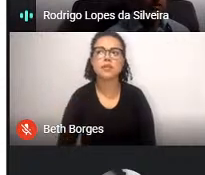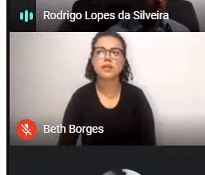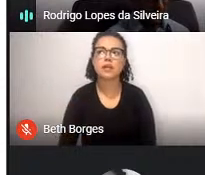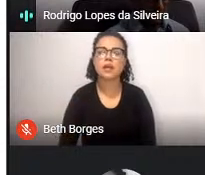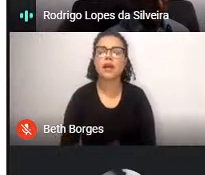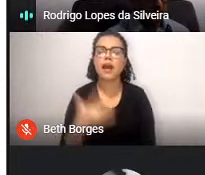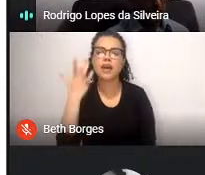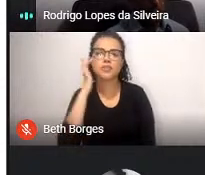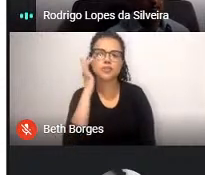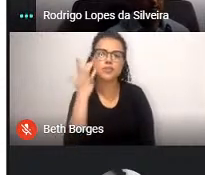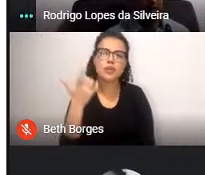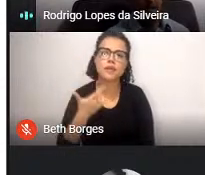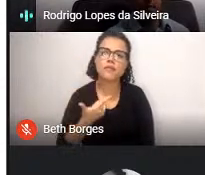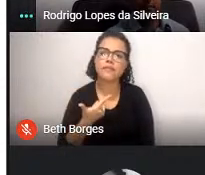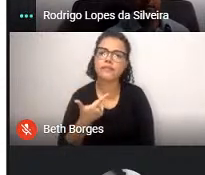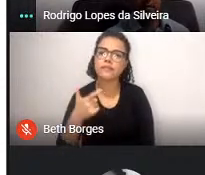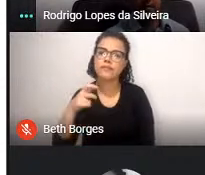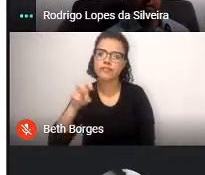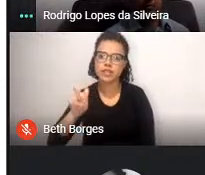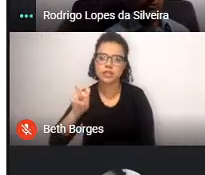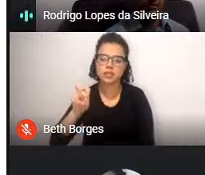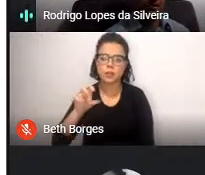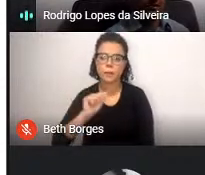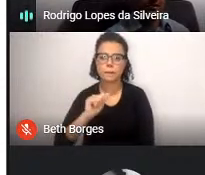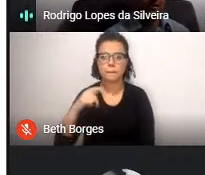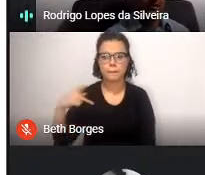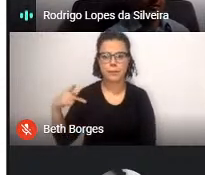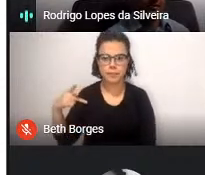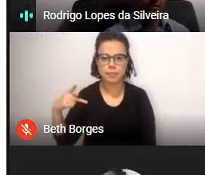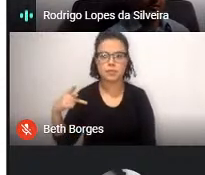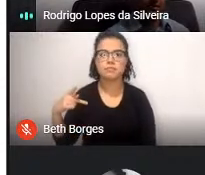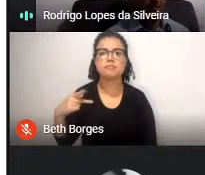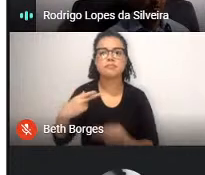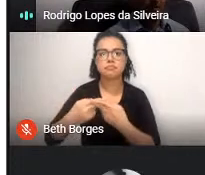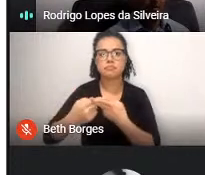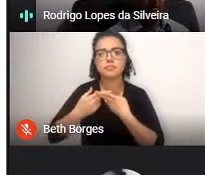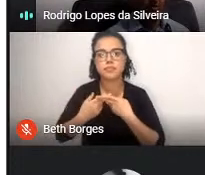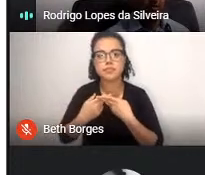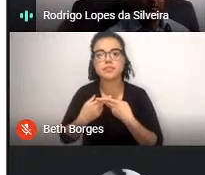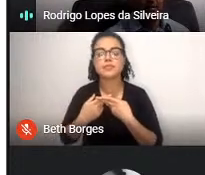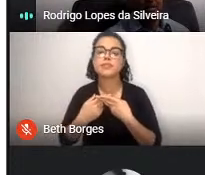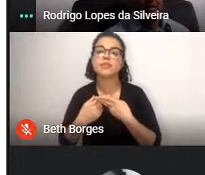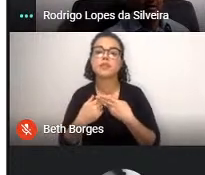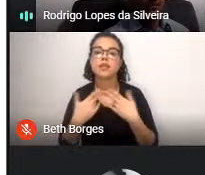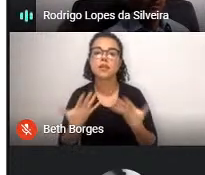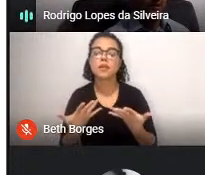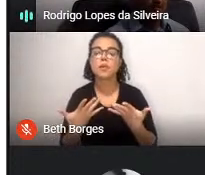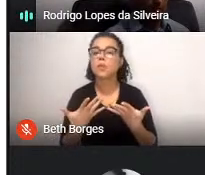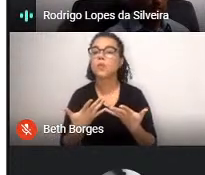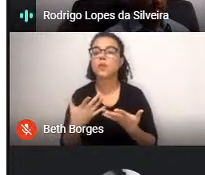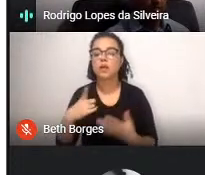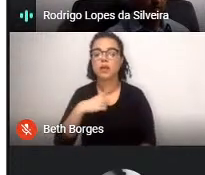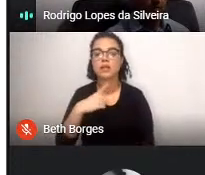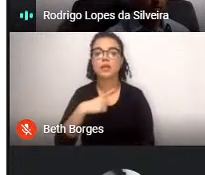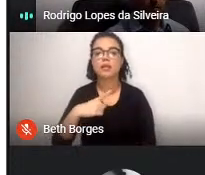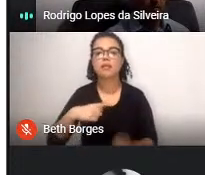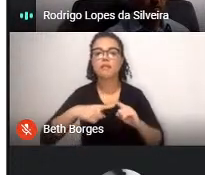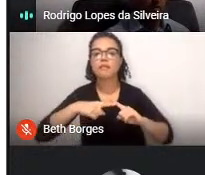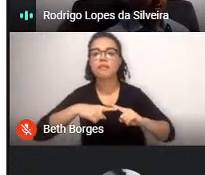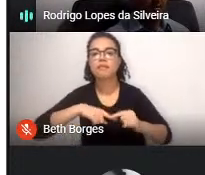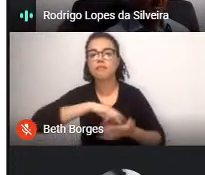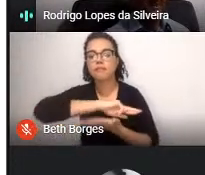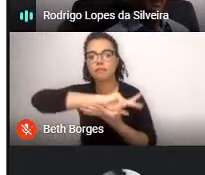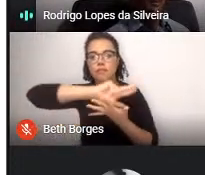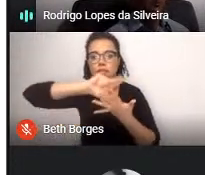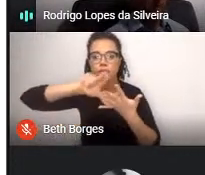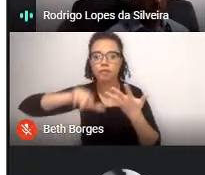é 25 aplicativos, tá? Onde nessas ideias desses 25 aplicativos, tem variações, onde se